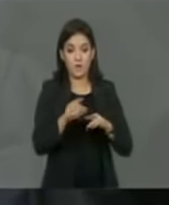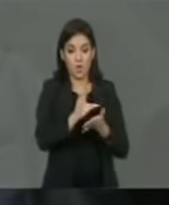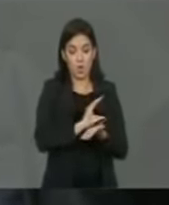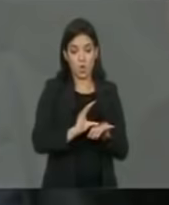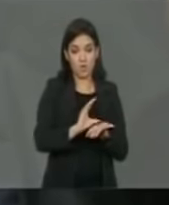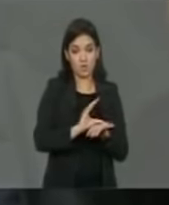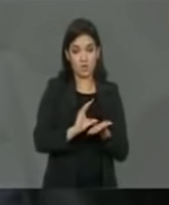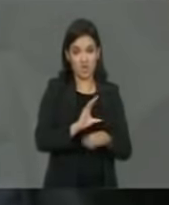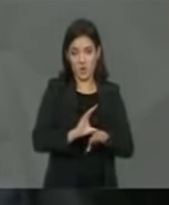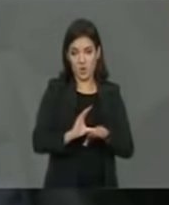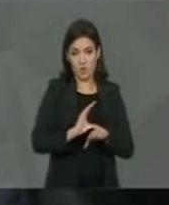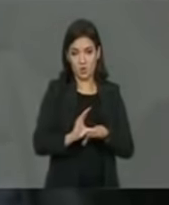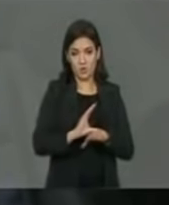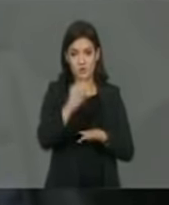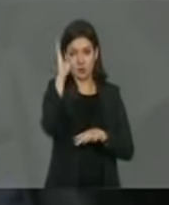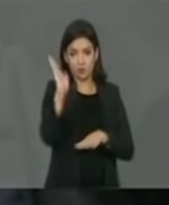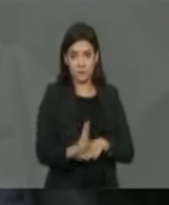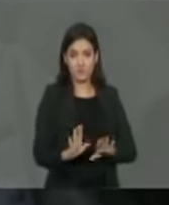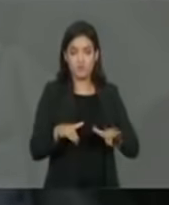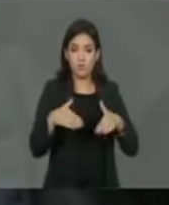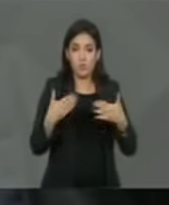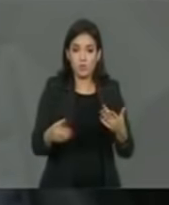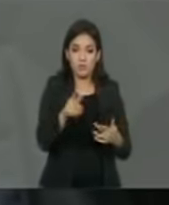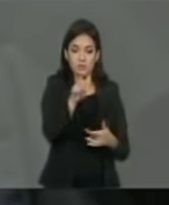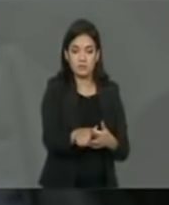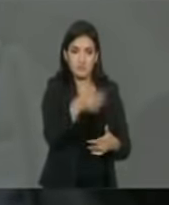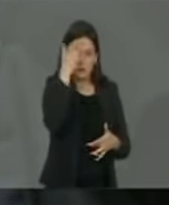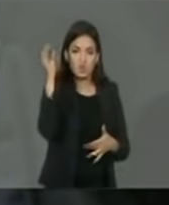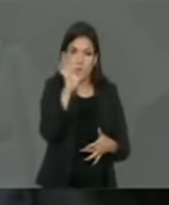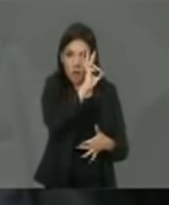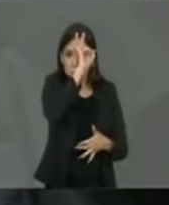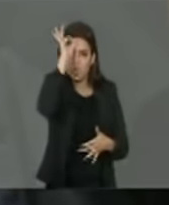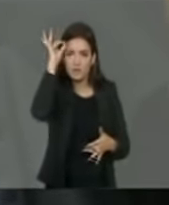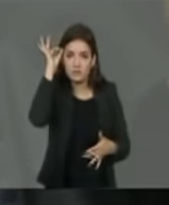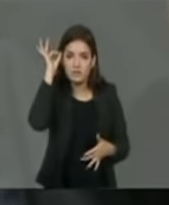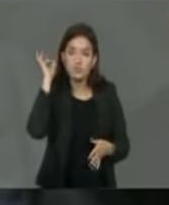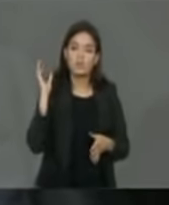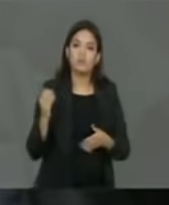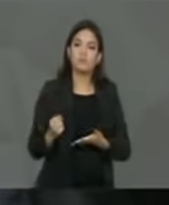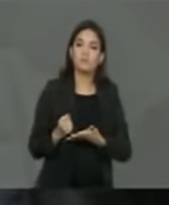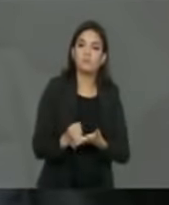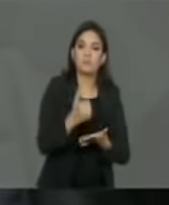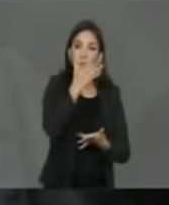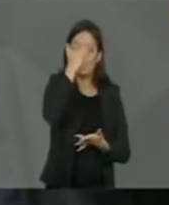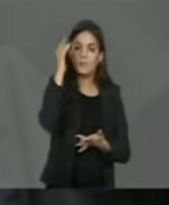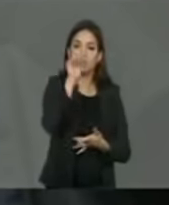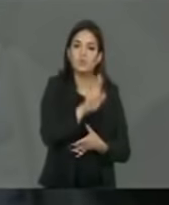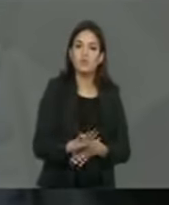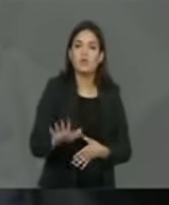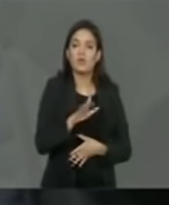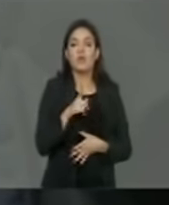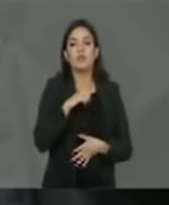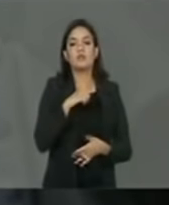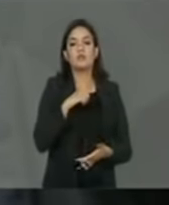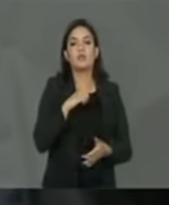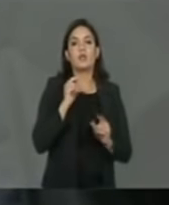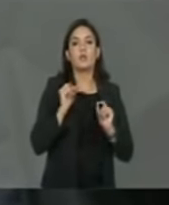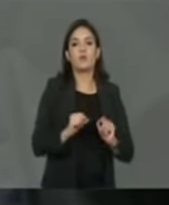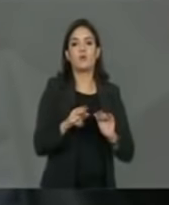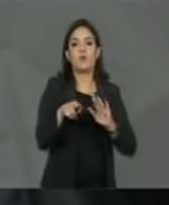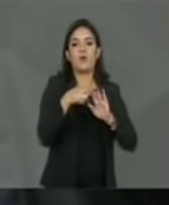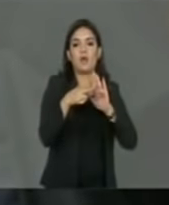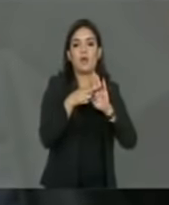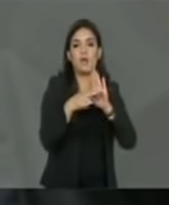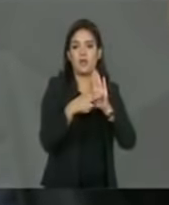proclamar o estado de inocência em favor das pessoas em geral estabeleceu o requisito